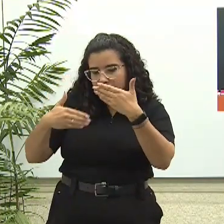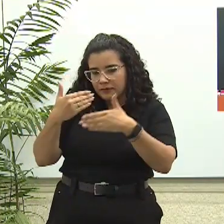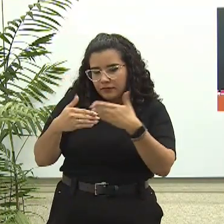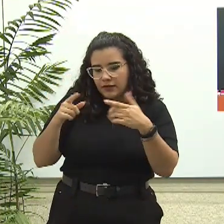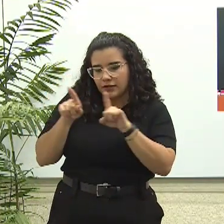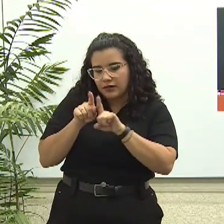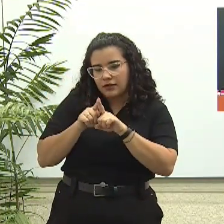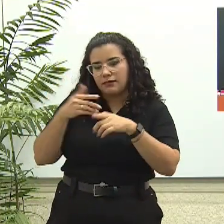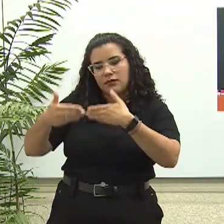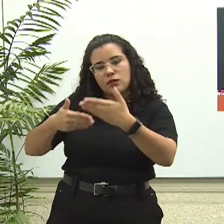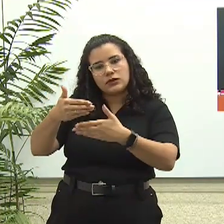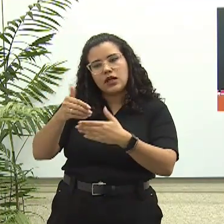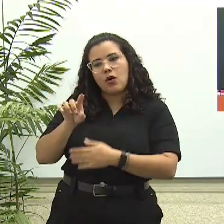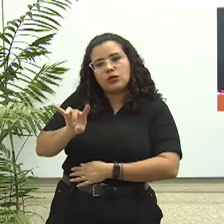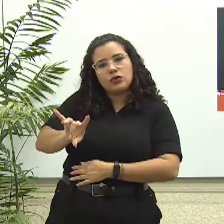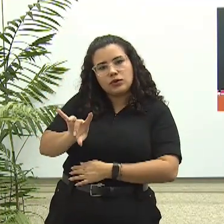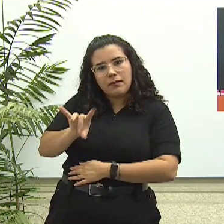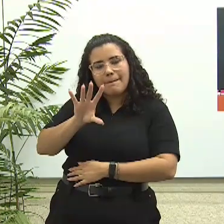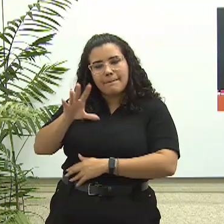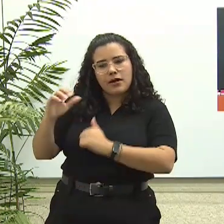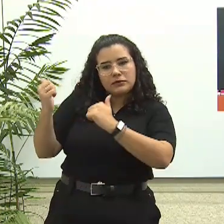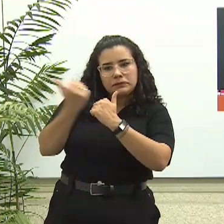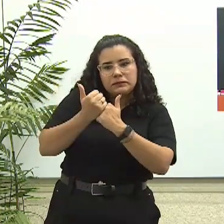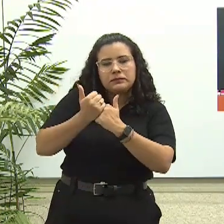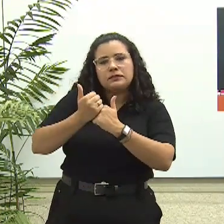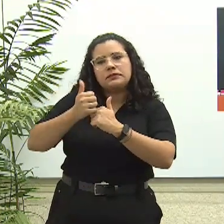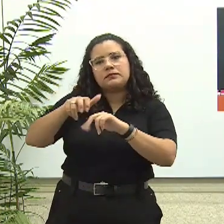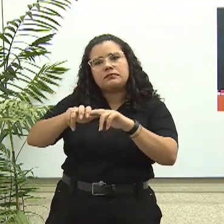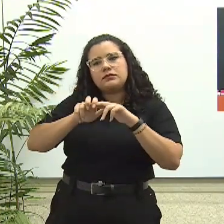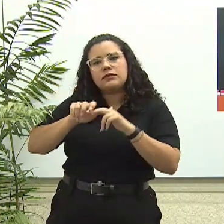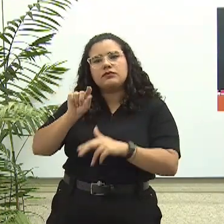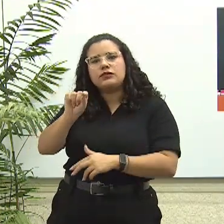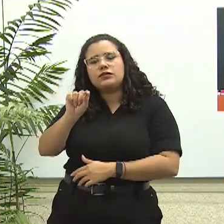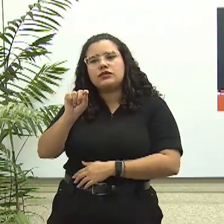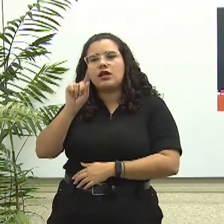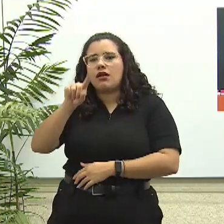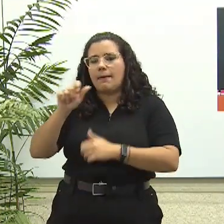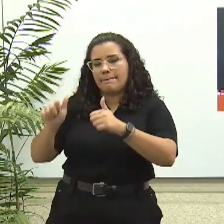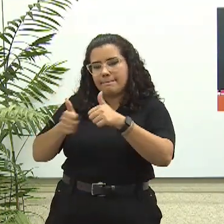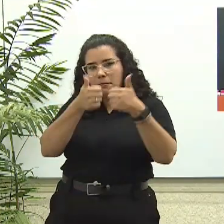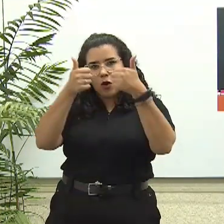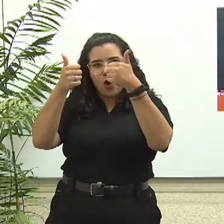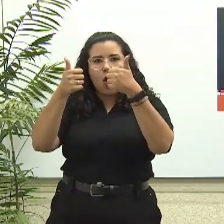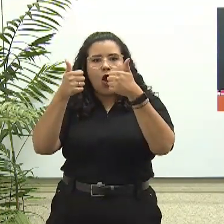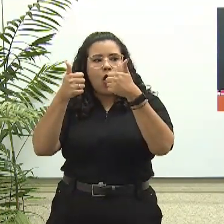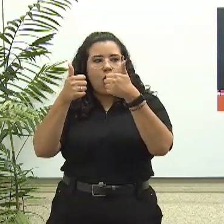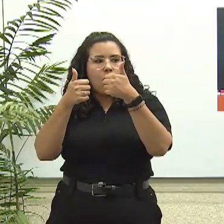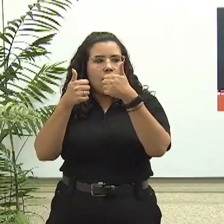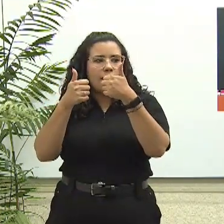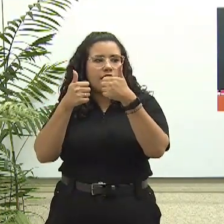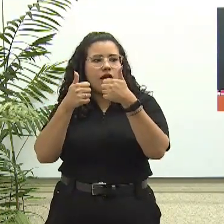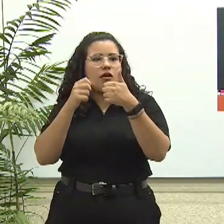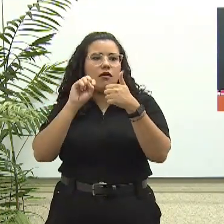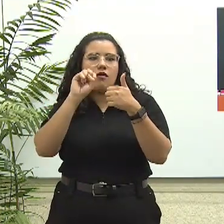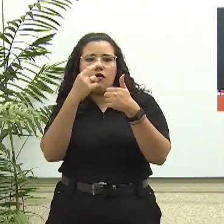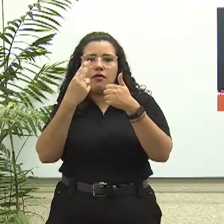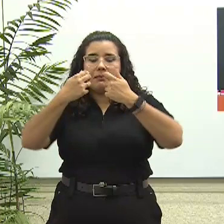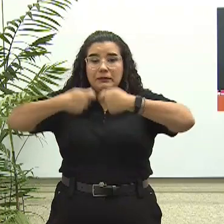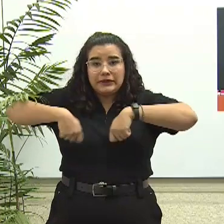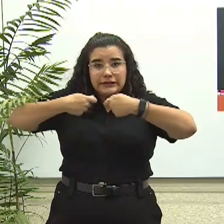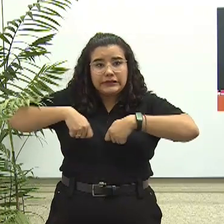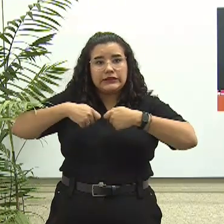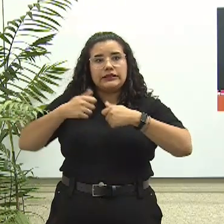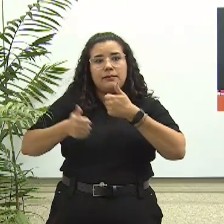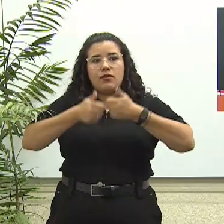automatizados mas esse essa substituição ela não se dá nem em função de de uma melhora de eh de uma satisfação de necessidades